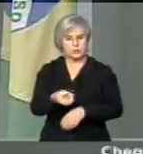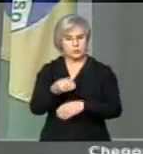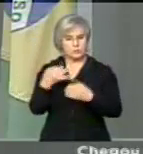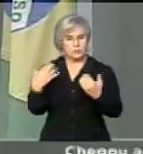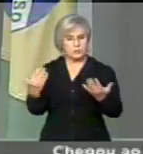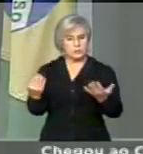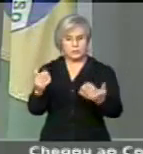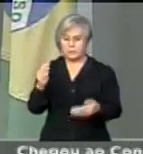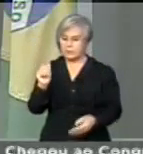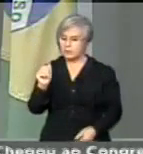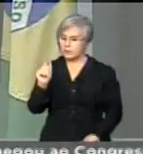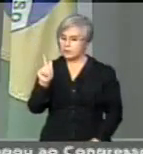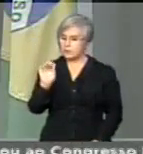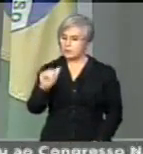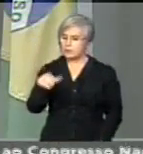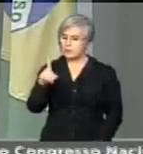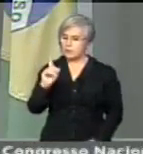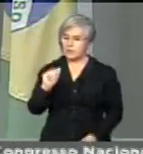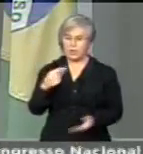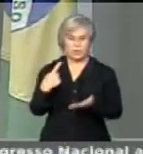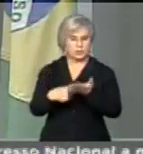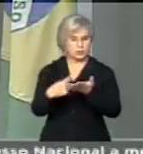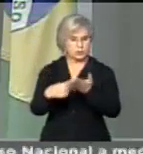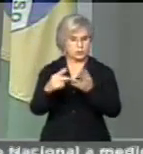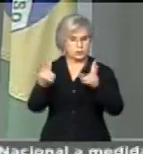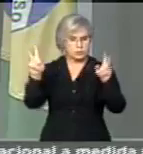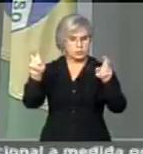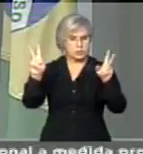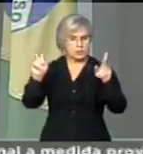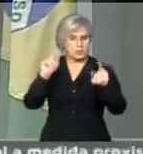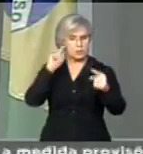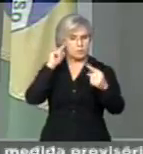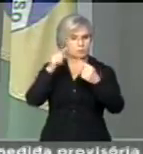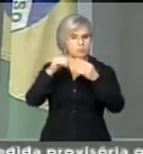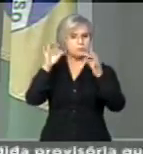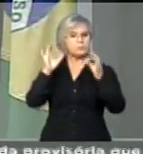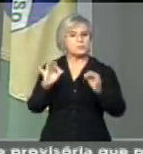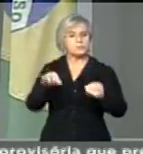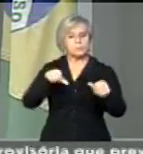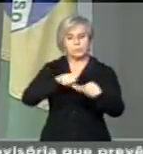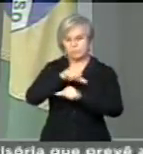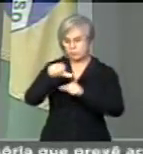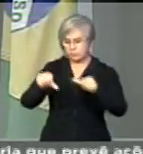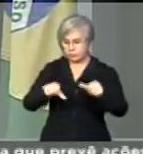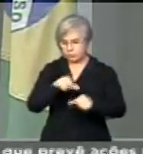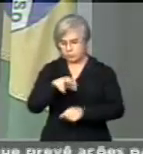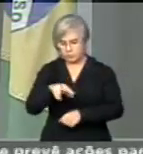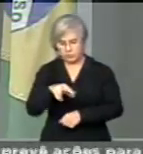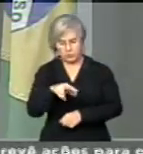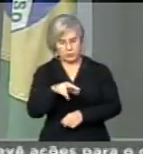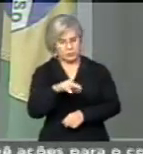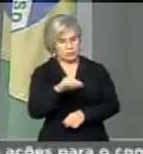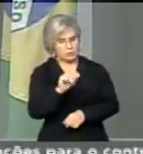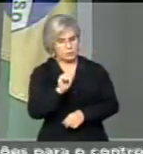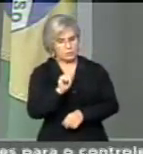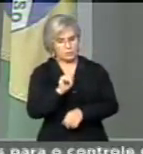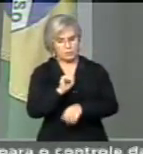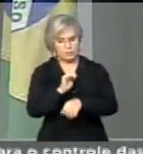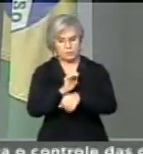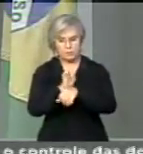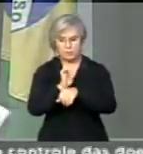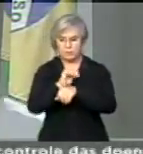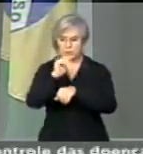agenda. São matérias objetivas que reformem, se é que no que precisa, o Estado